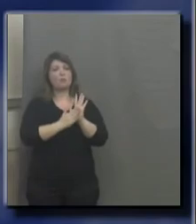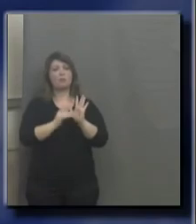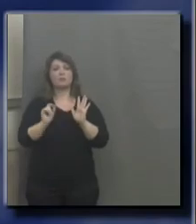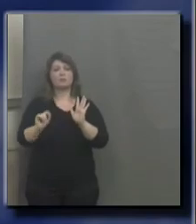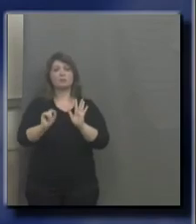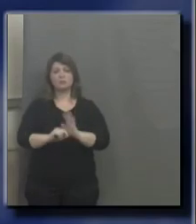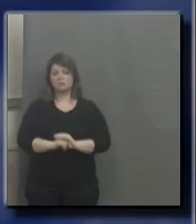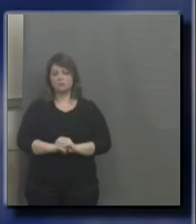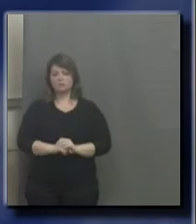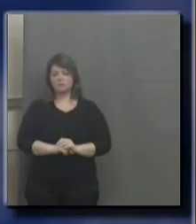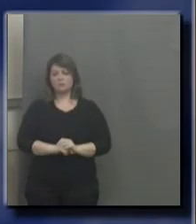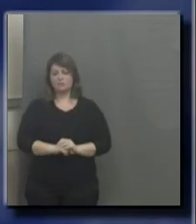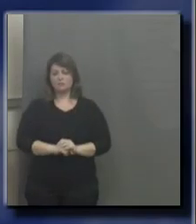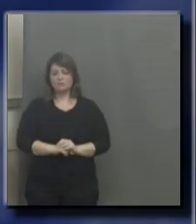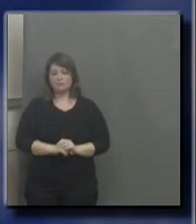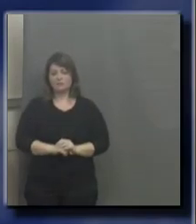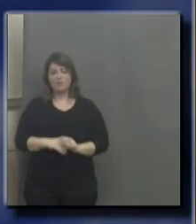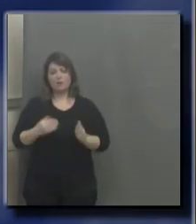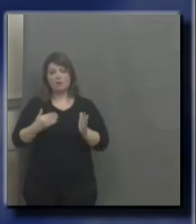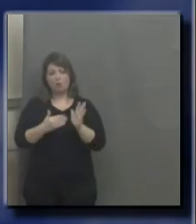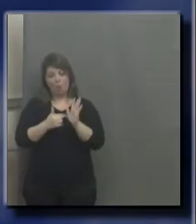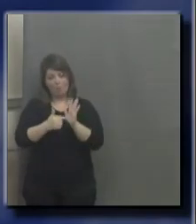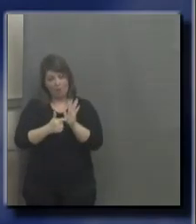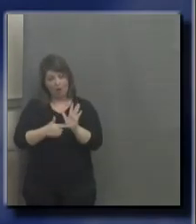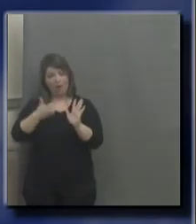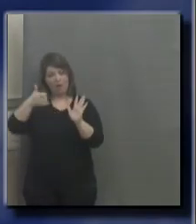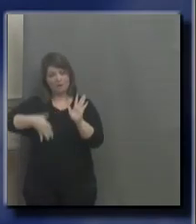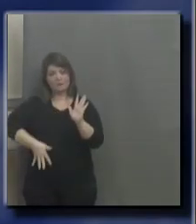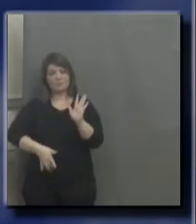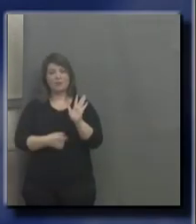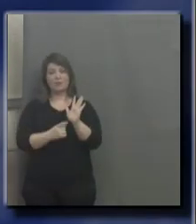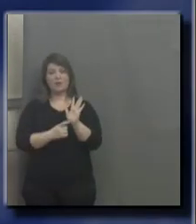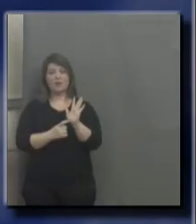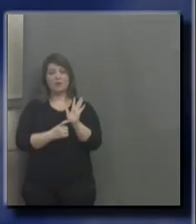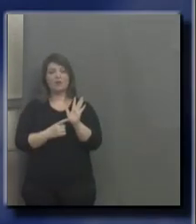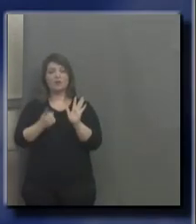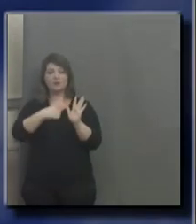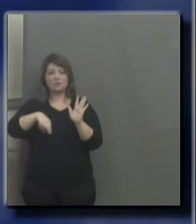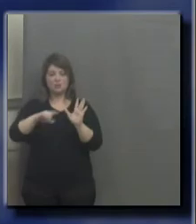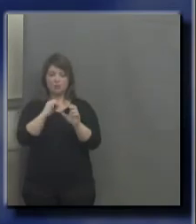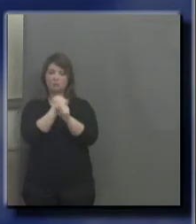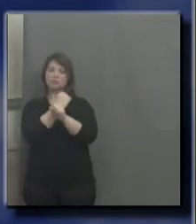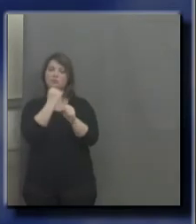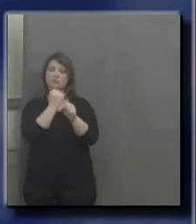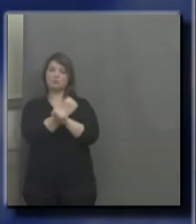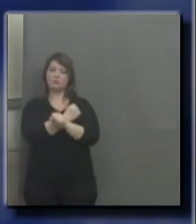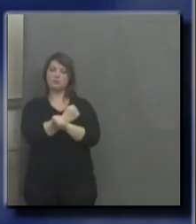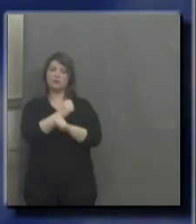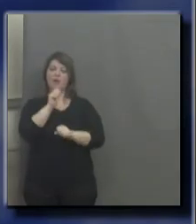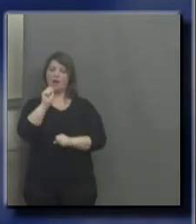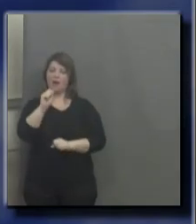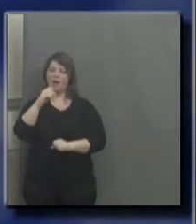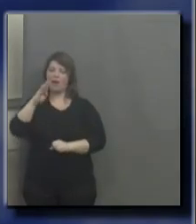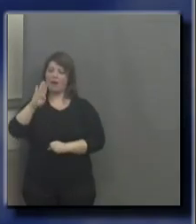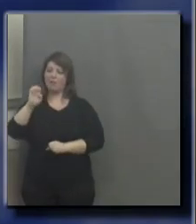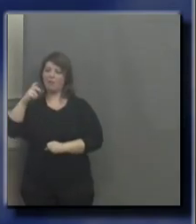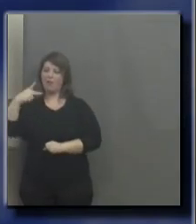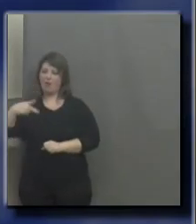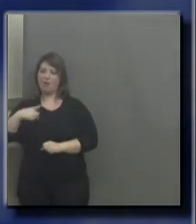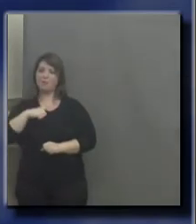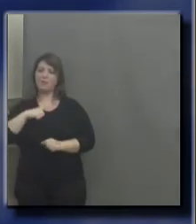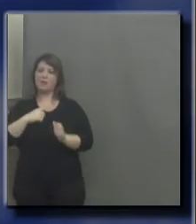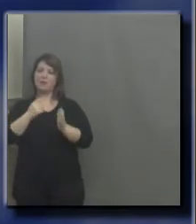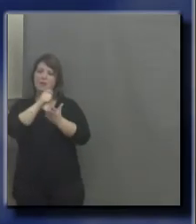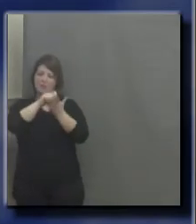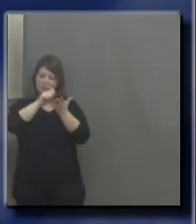faz. Bom, com base em tudo isso, então, a gente construiu, na ABEP, um texto